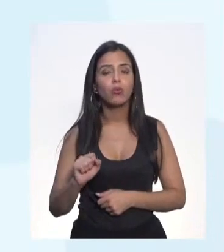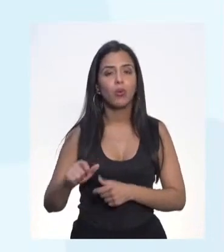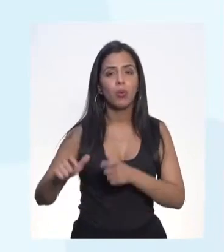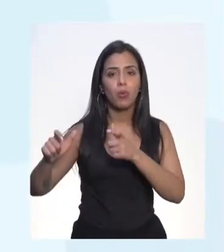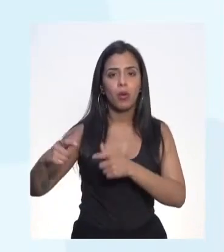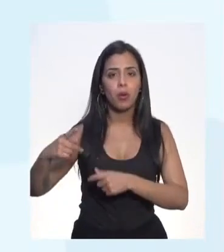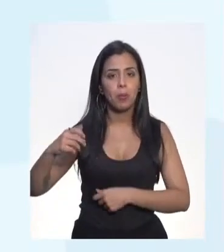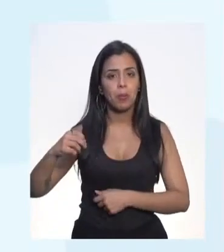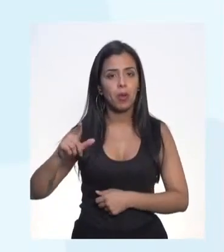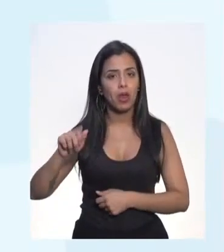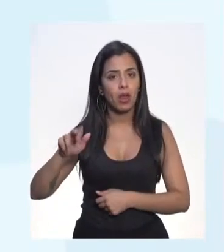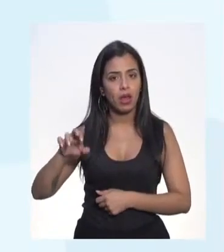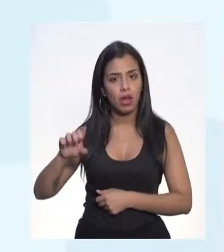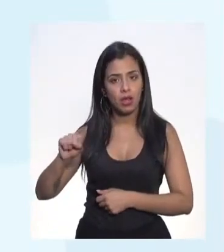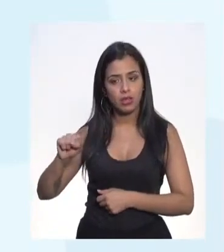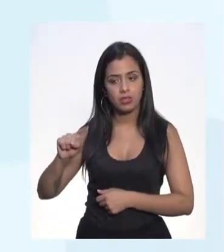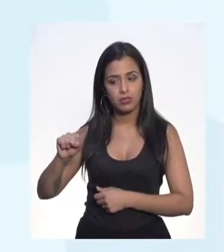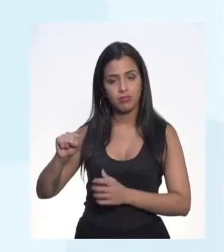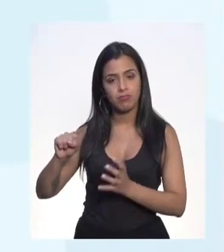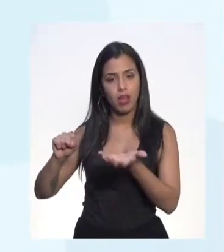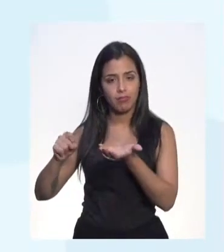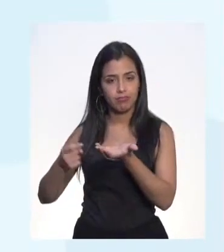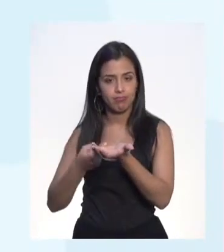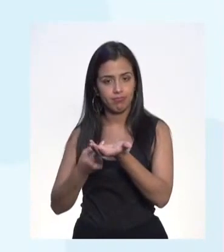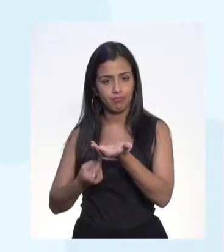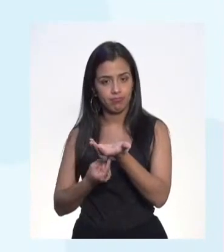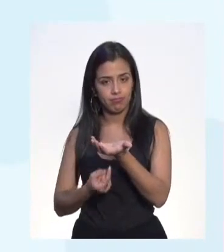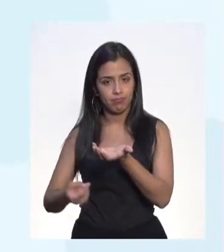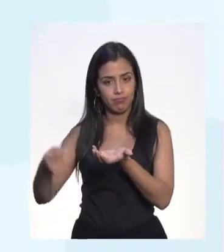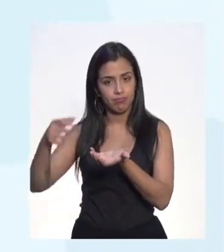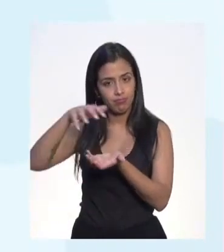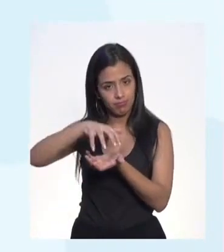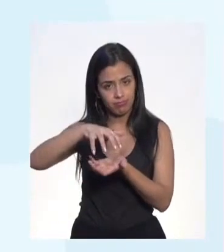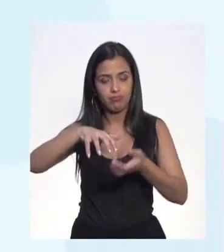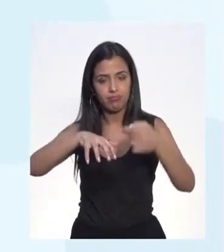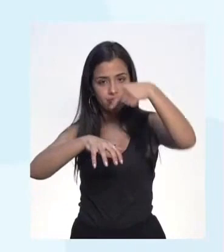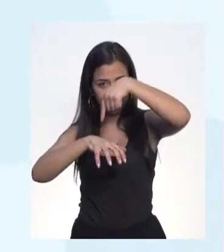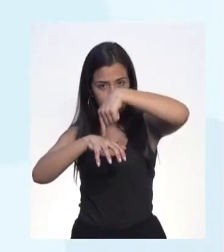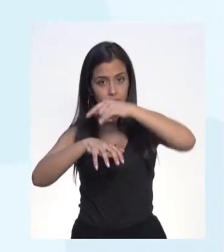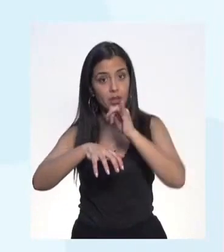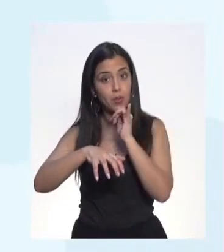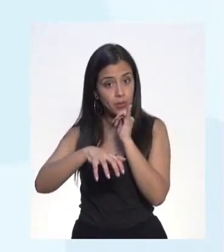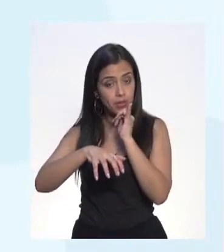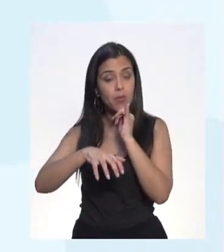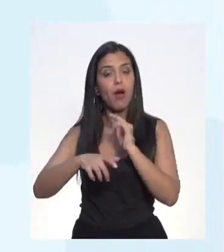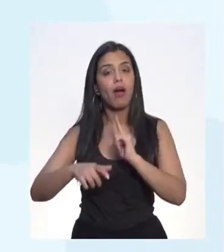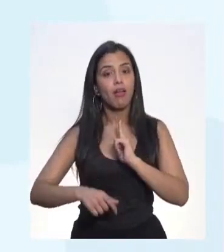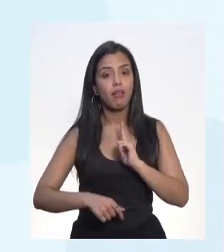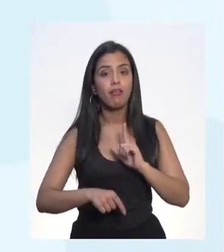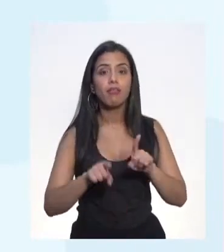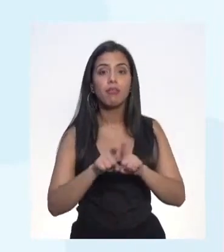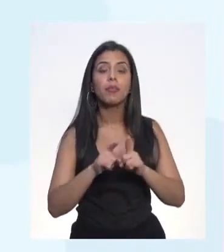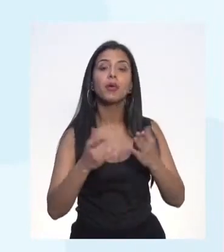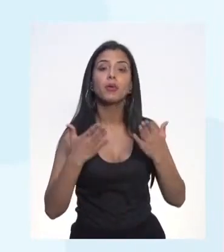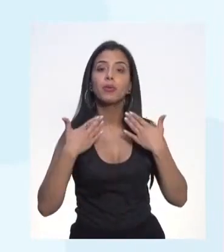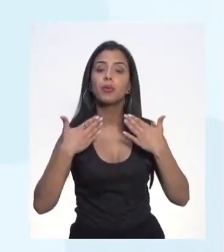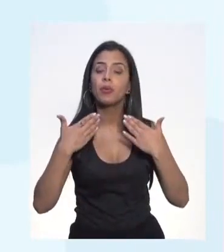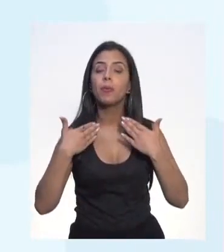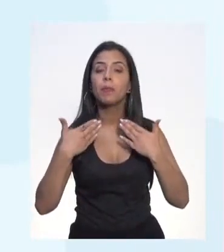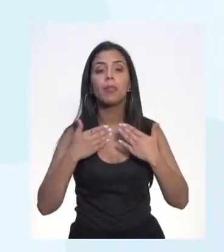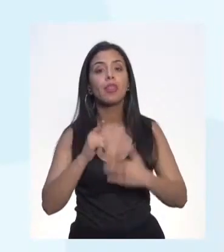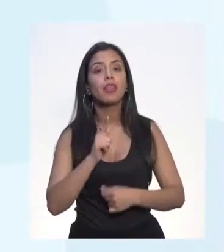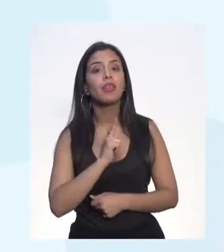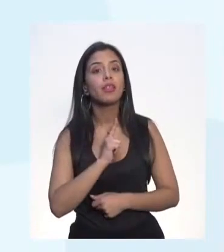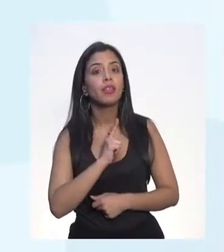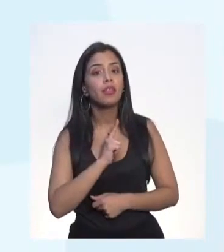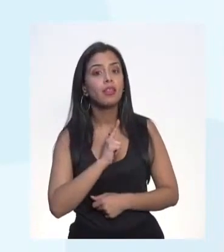né? Entre as zonas polares e a zona tropical nós temos as zonas temperadas e entre os 2 trópicos nós temos aí